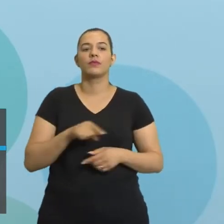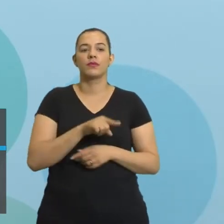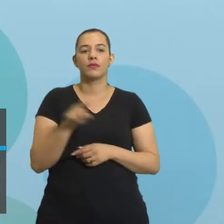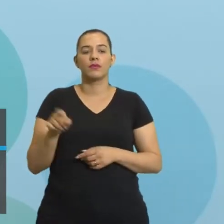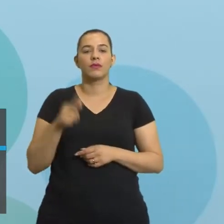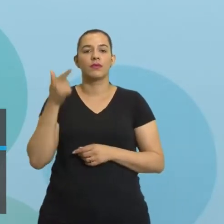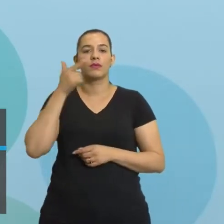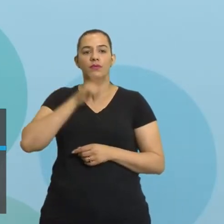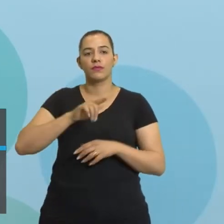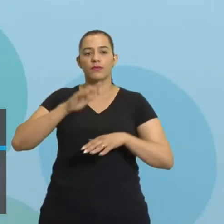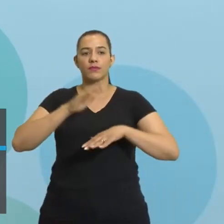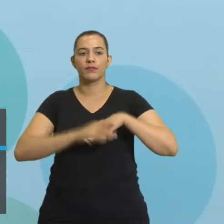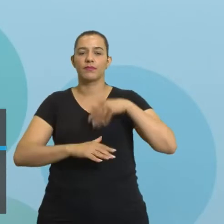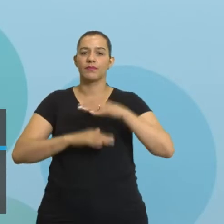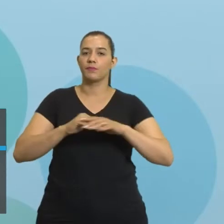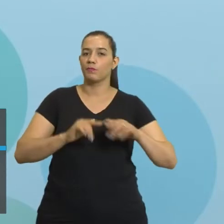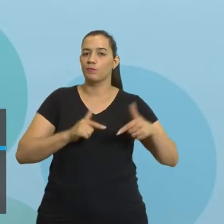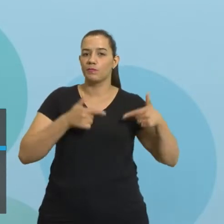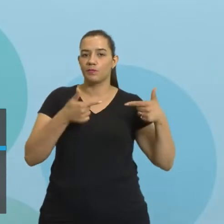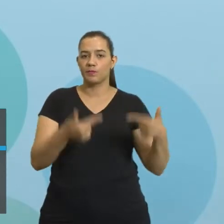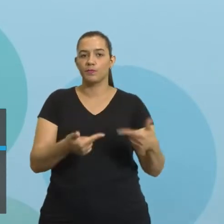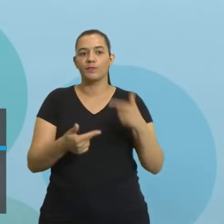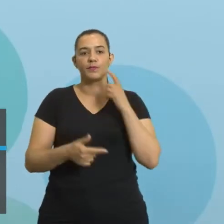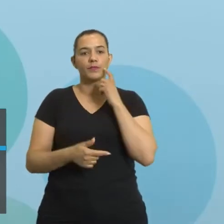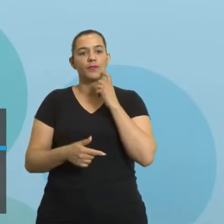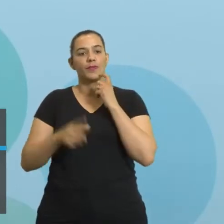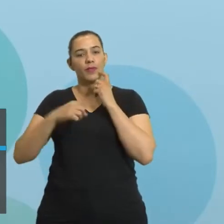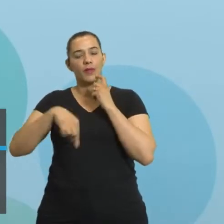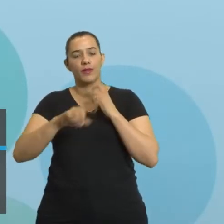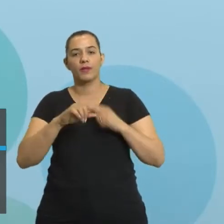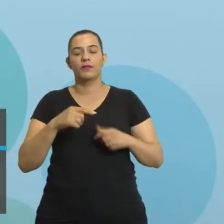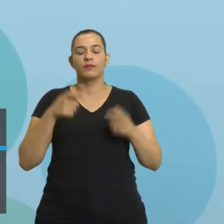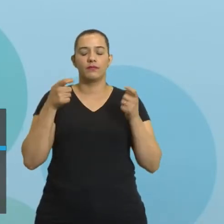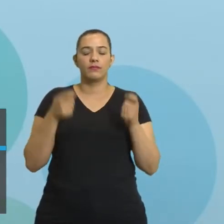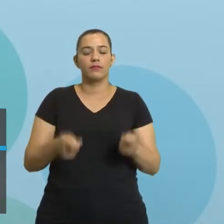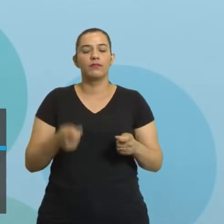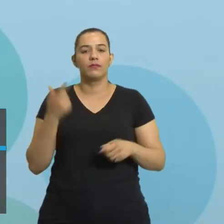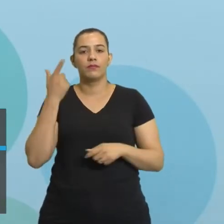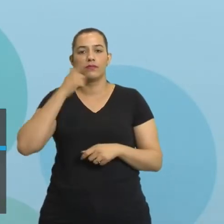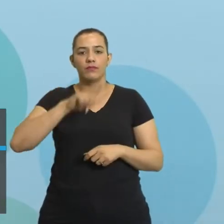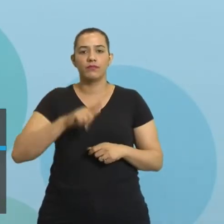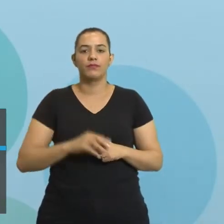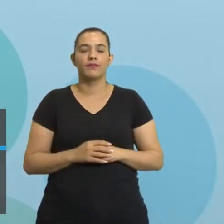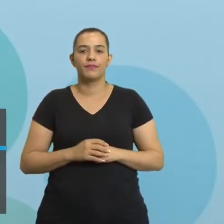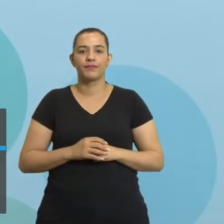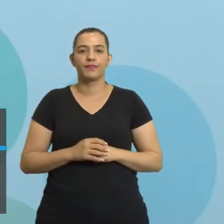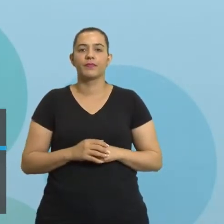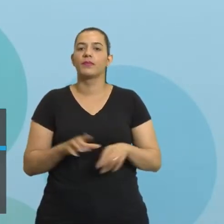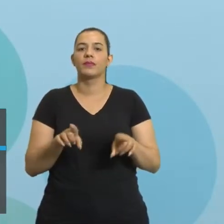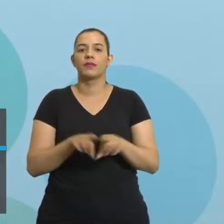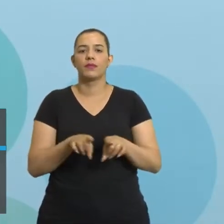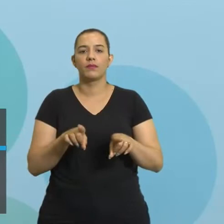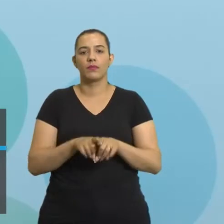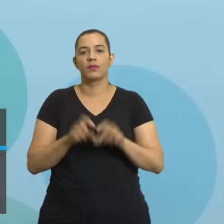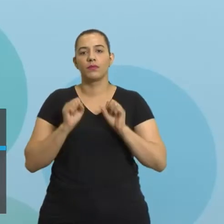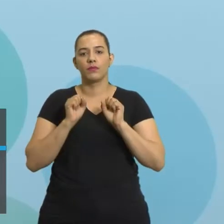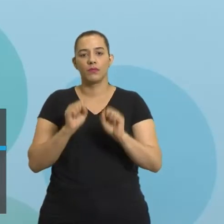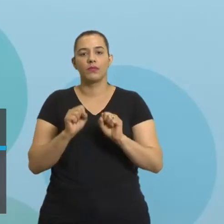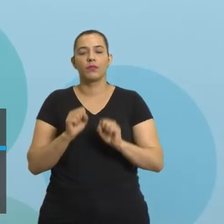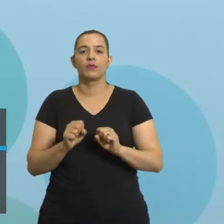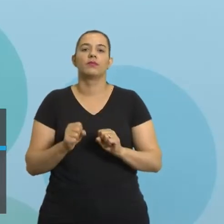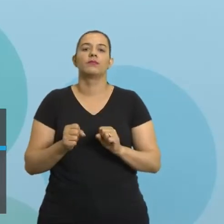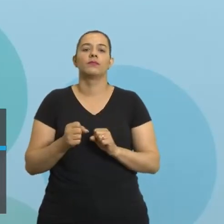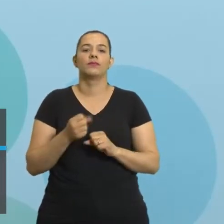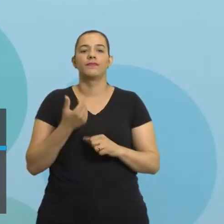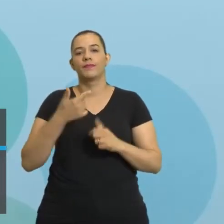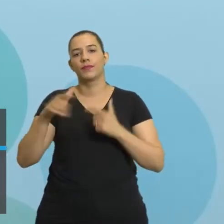essas ações, né, de fato se efetivem, tá? E possam ser empregadas